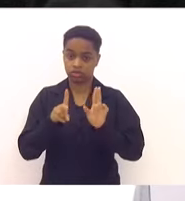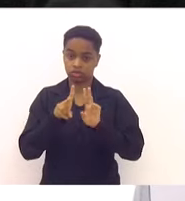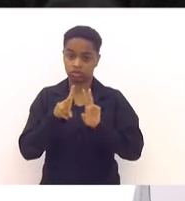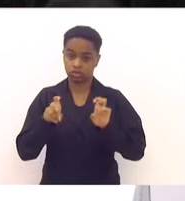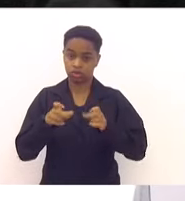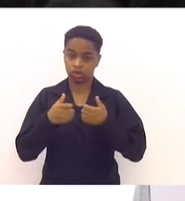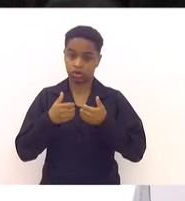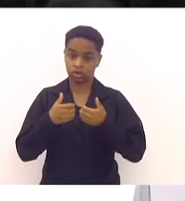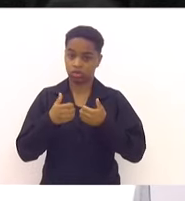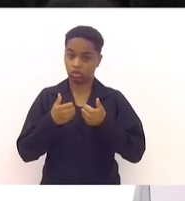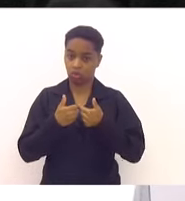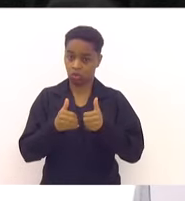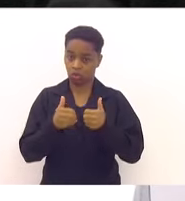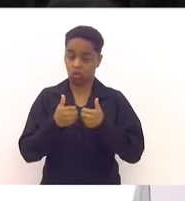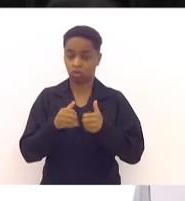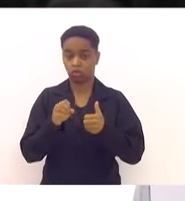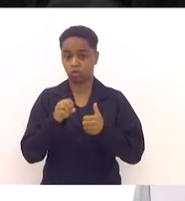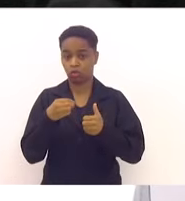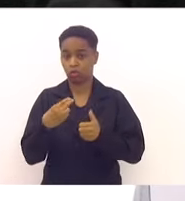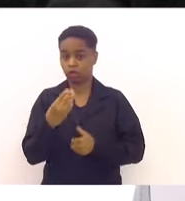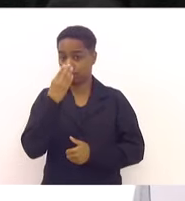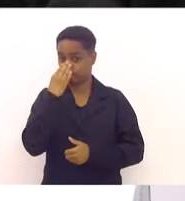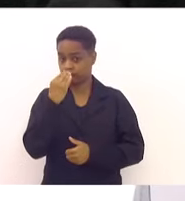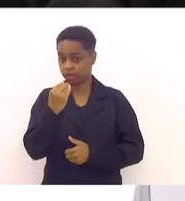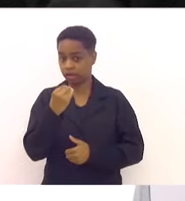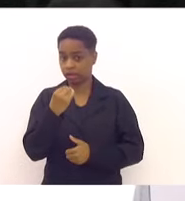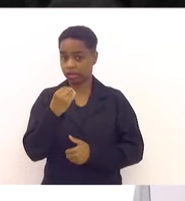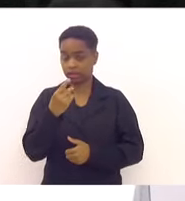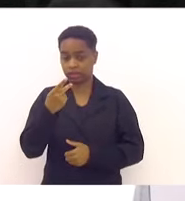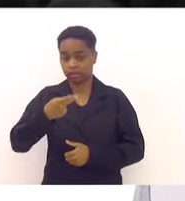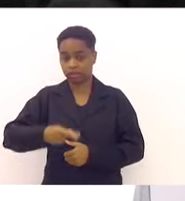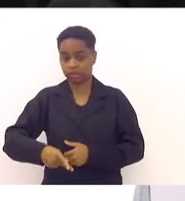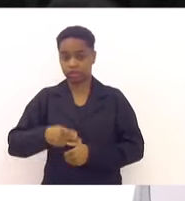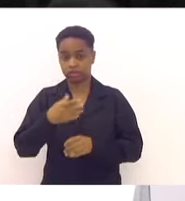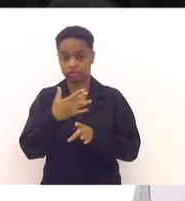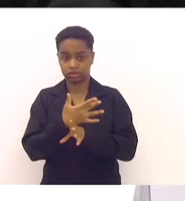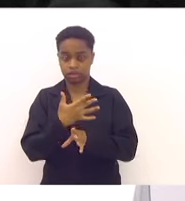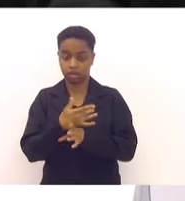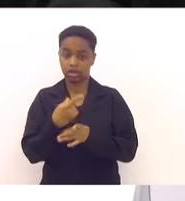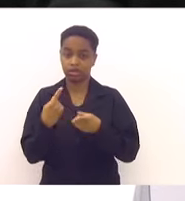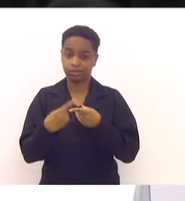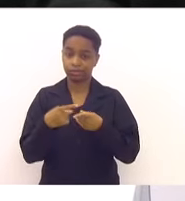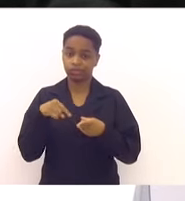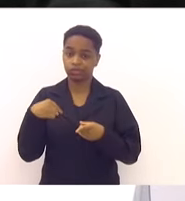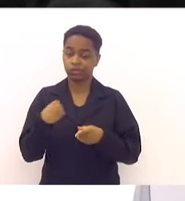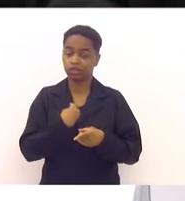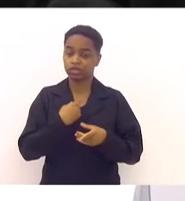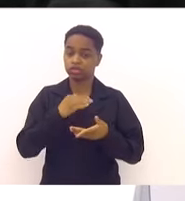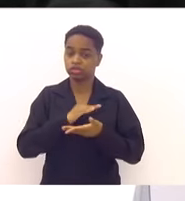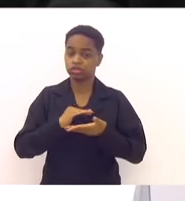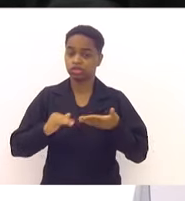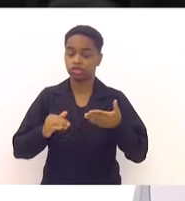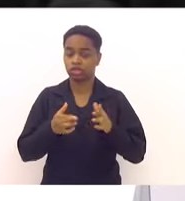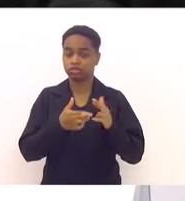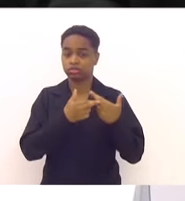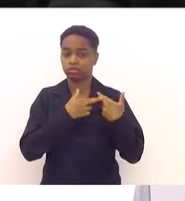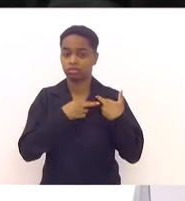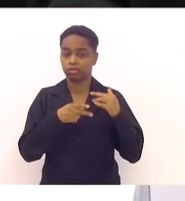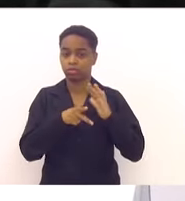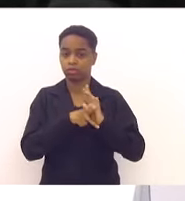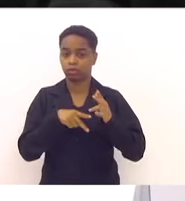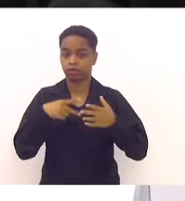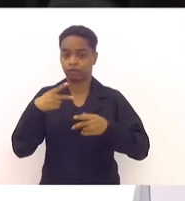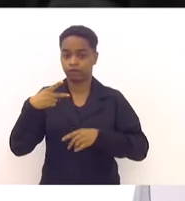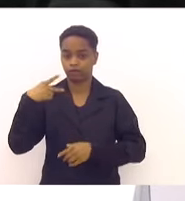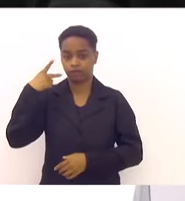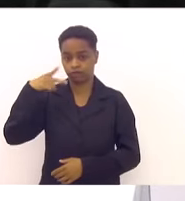municipais, porque senão a gente está roubando, né, as prerrogativas dos senhores vereadores, né,